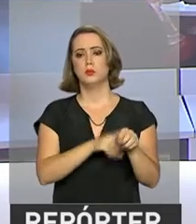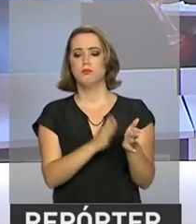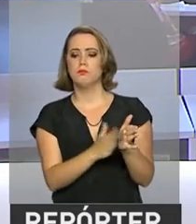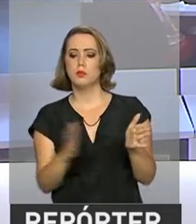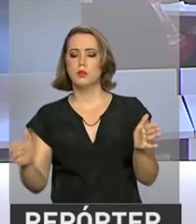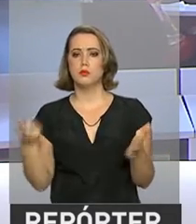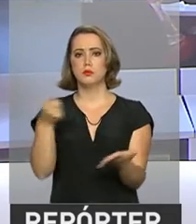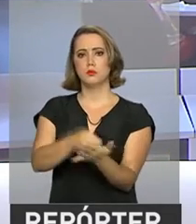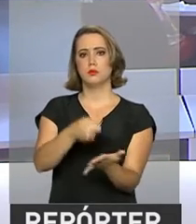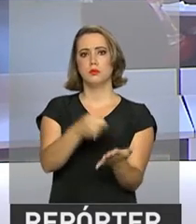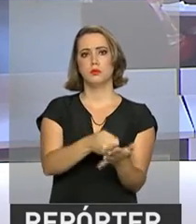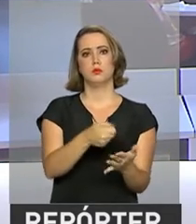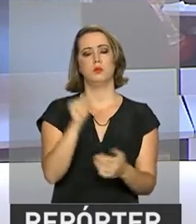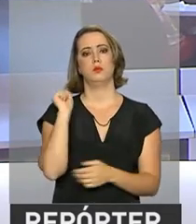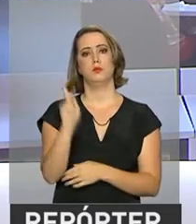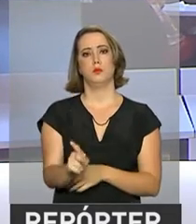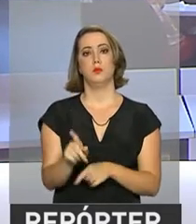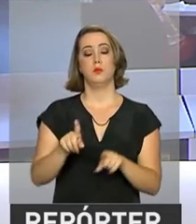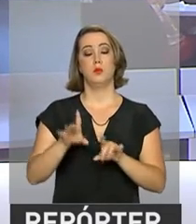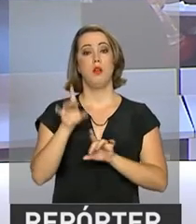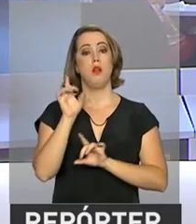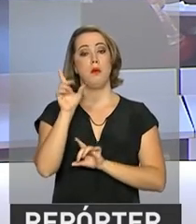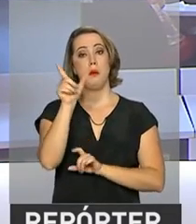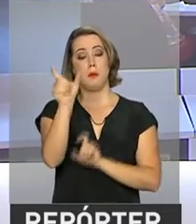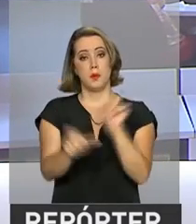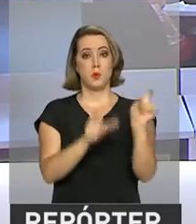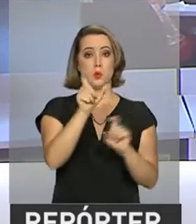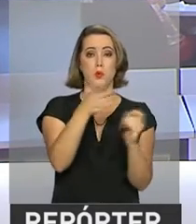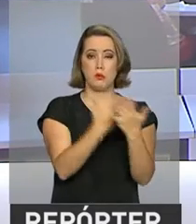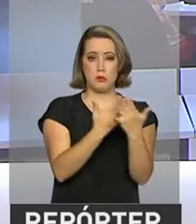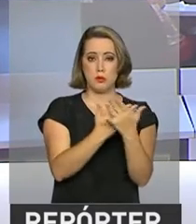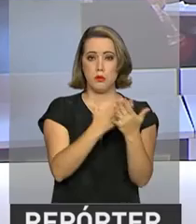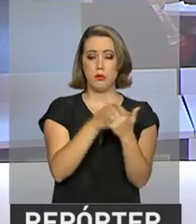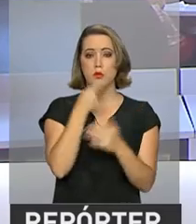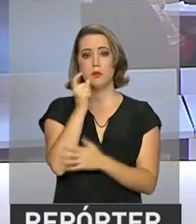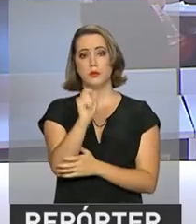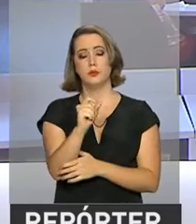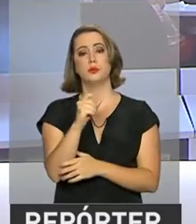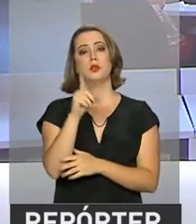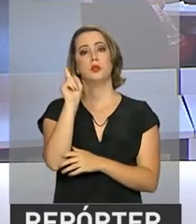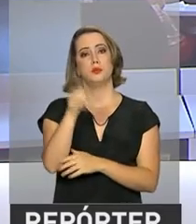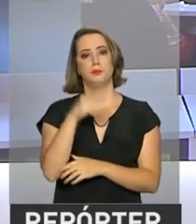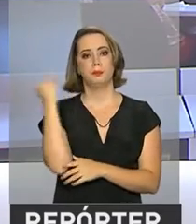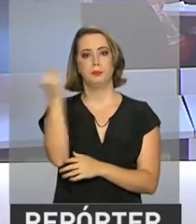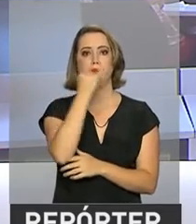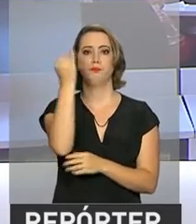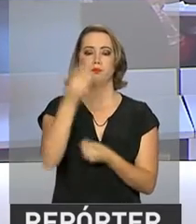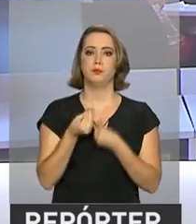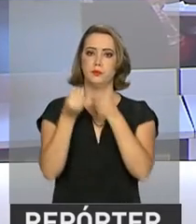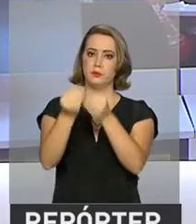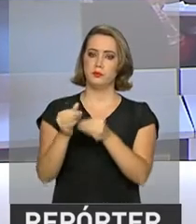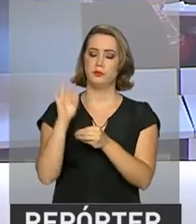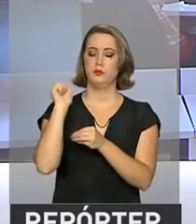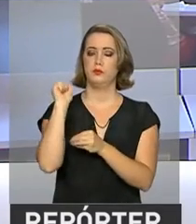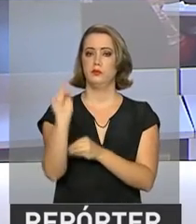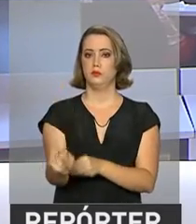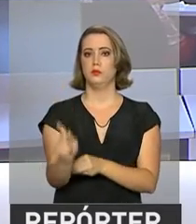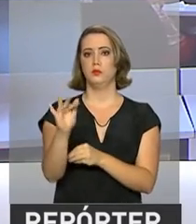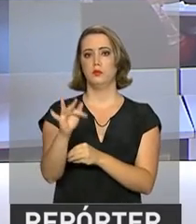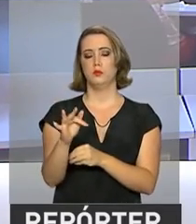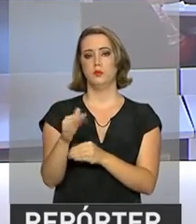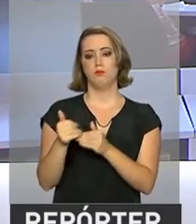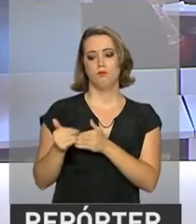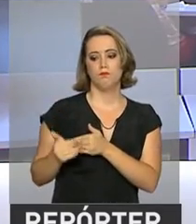contribuição para se aposentar especialistas defendem que a reforma é fundamental para garantir a aposentadoria as futuras